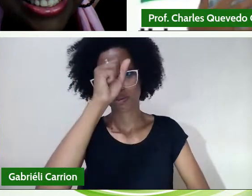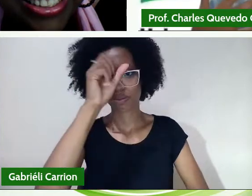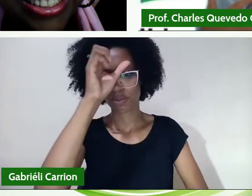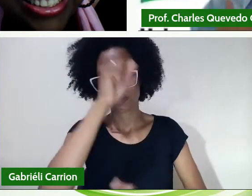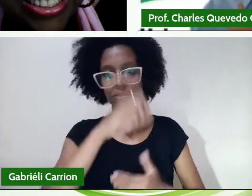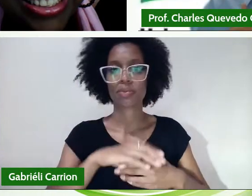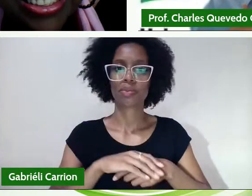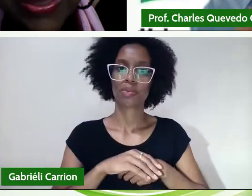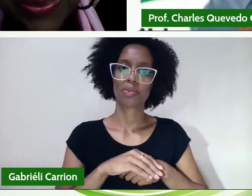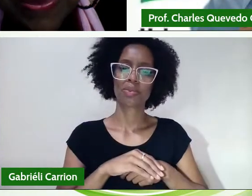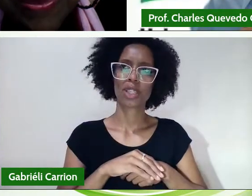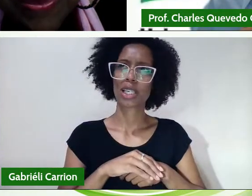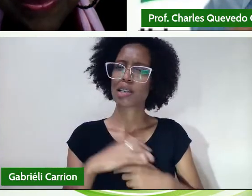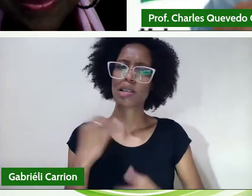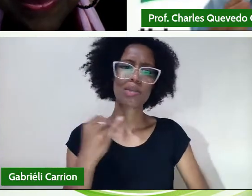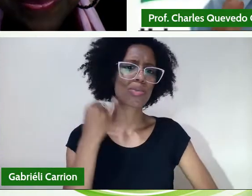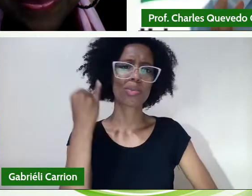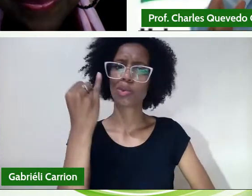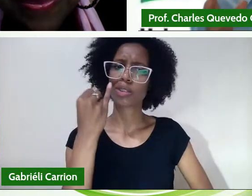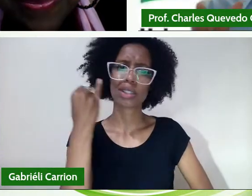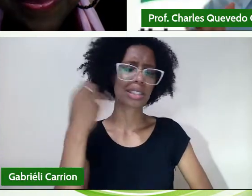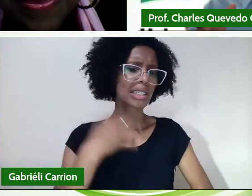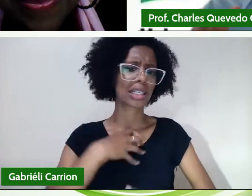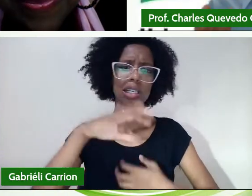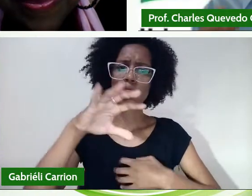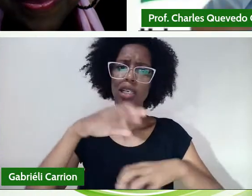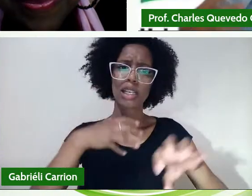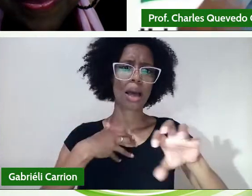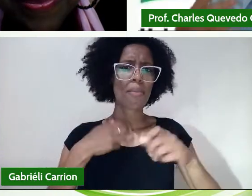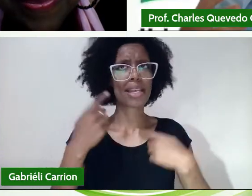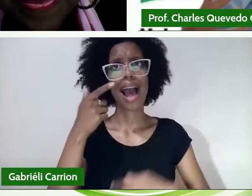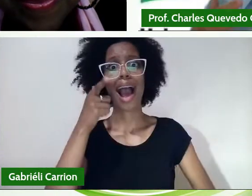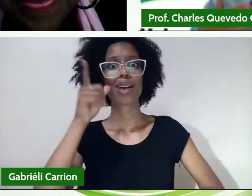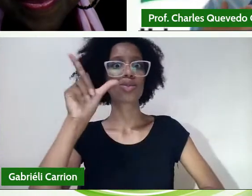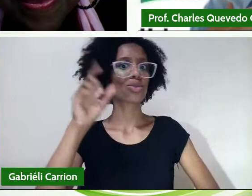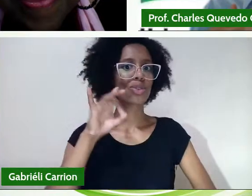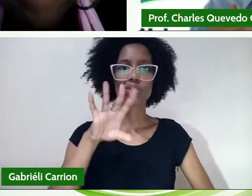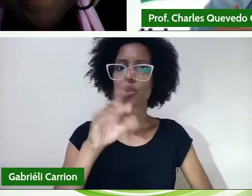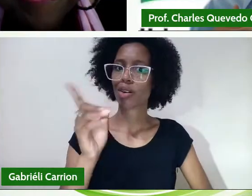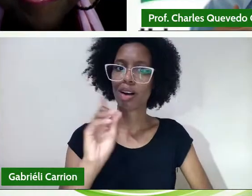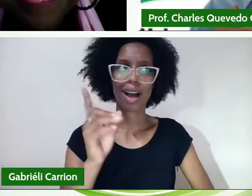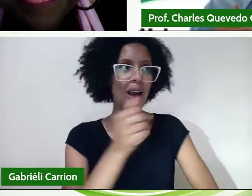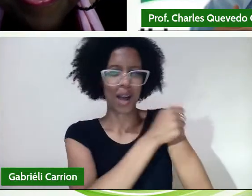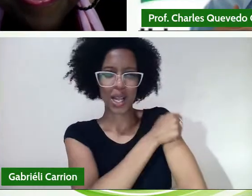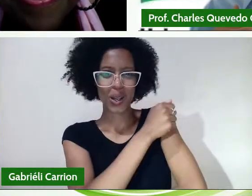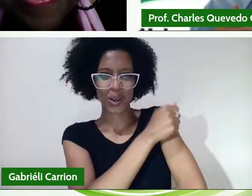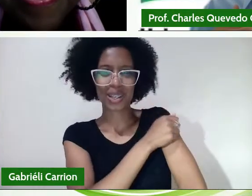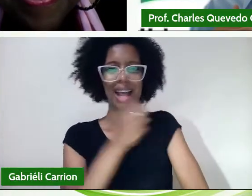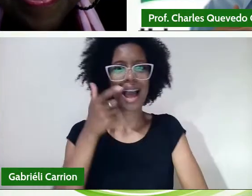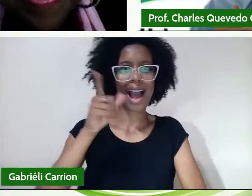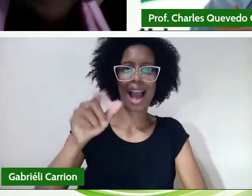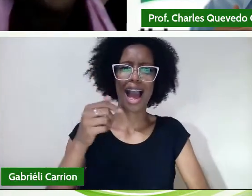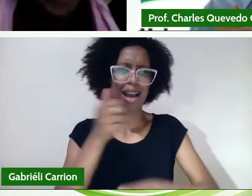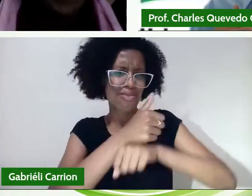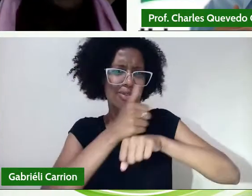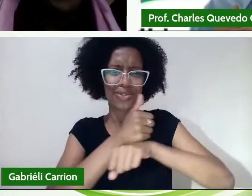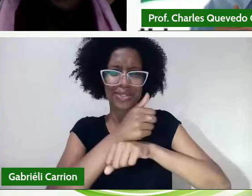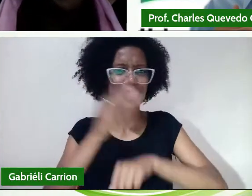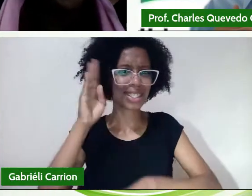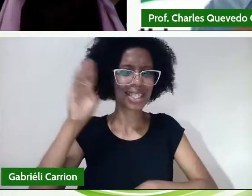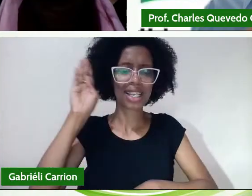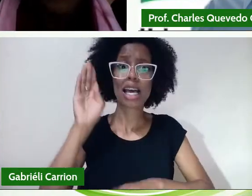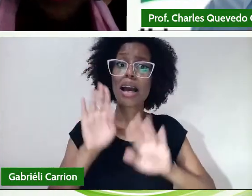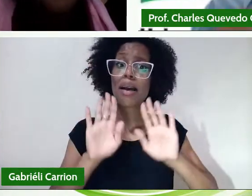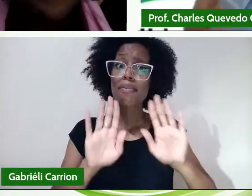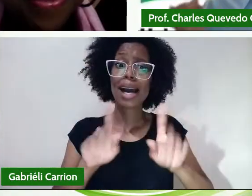como é fundamental, né, a empatia, não só para o sucesso dos estudantes, a gente pensa muito no sucesso profissional, acadêmico deles, mas também para o bem-estar, né,